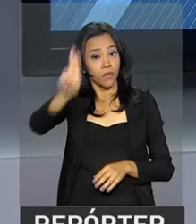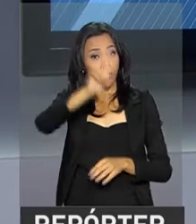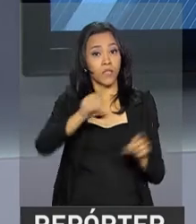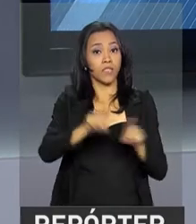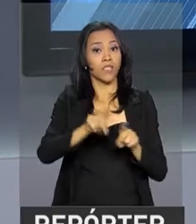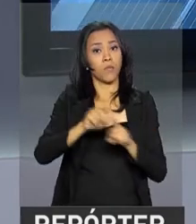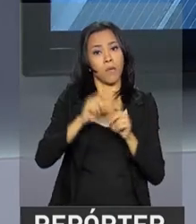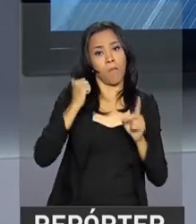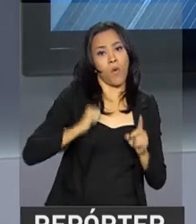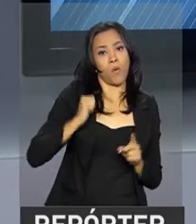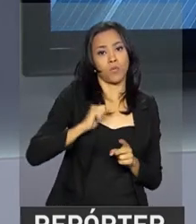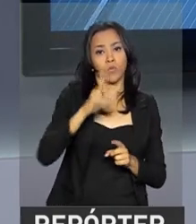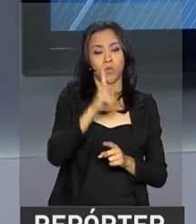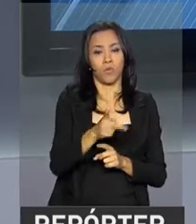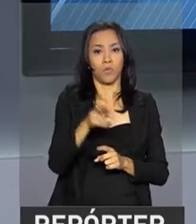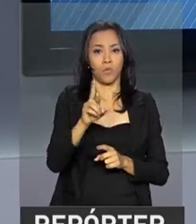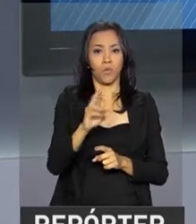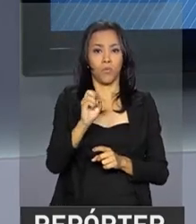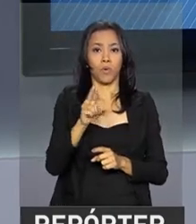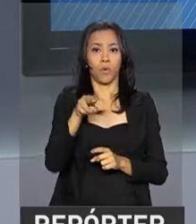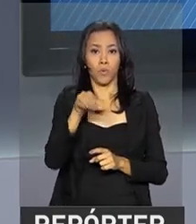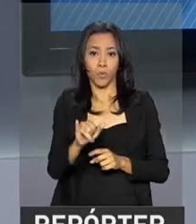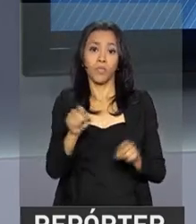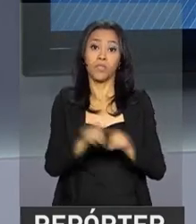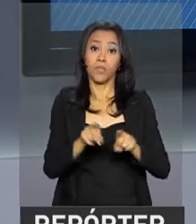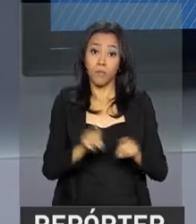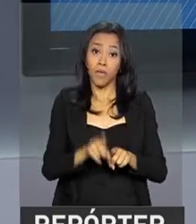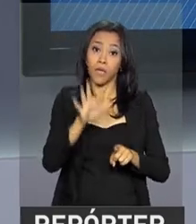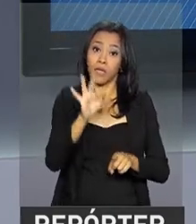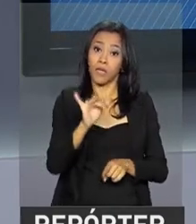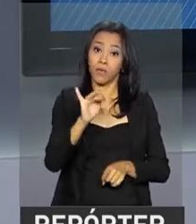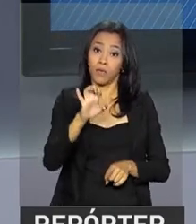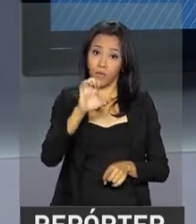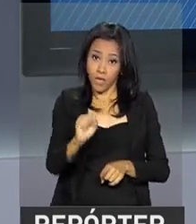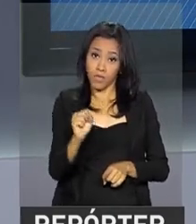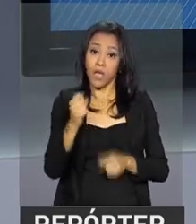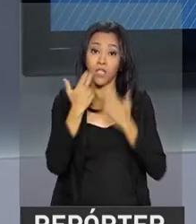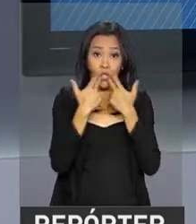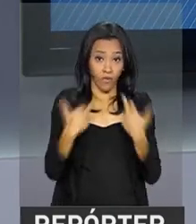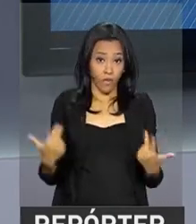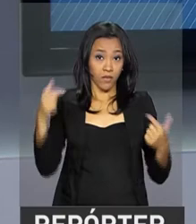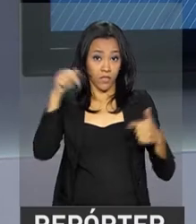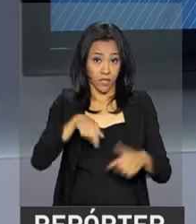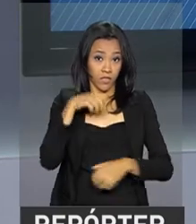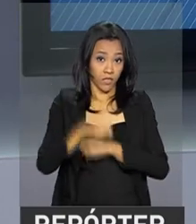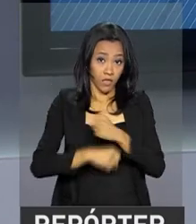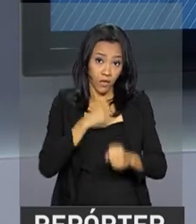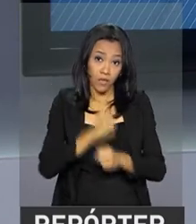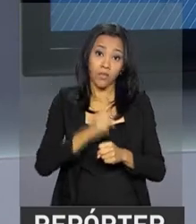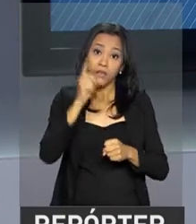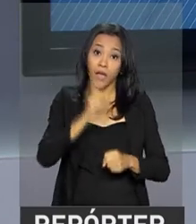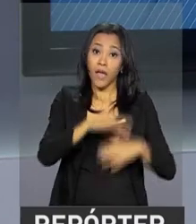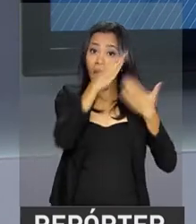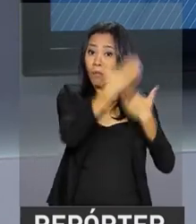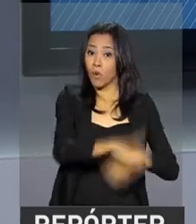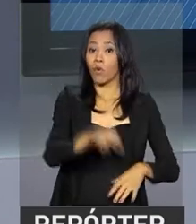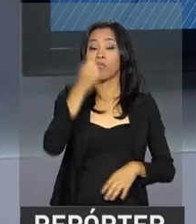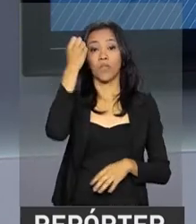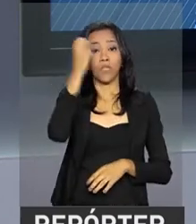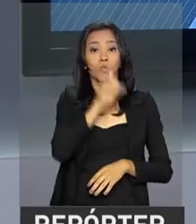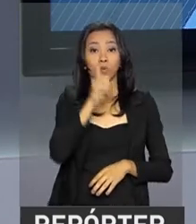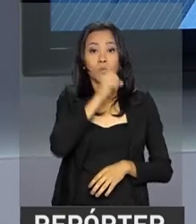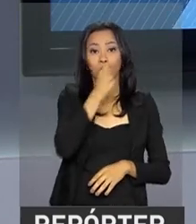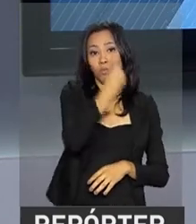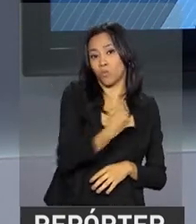bolsas prouni e ao financiamento estudantil fies entre as novidades do enem deste ano estão a realização das provas em dois domingos seguidos